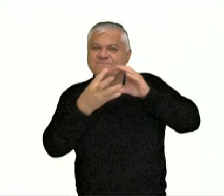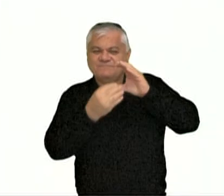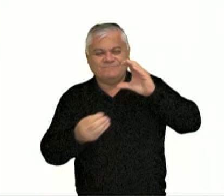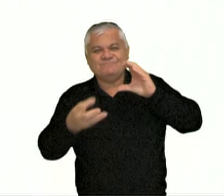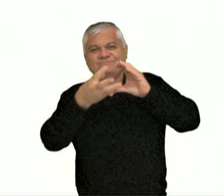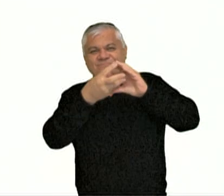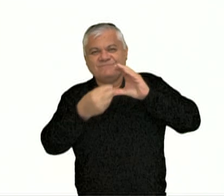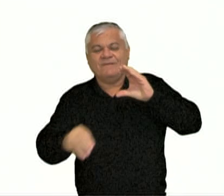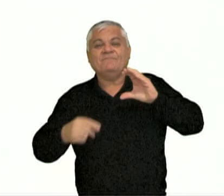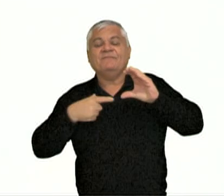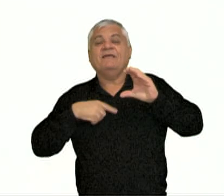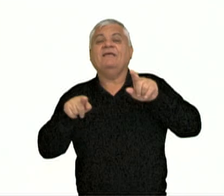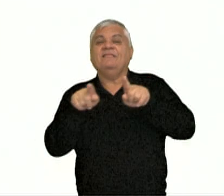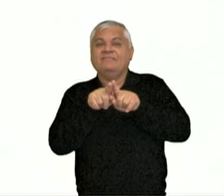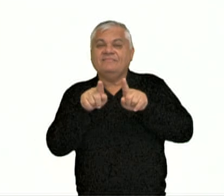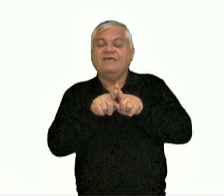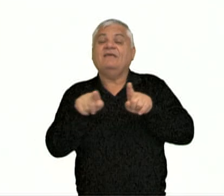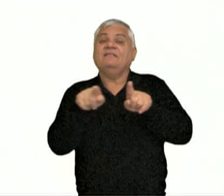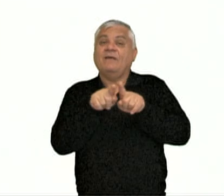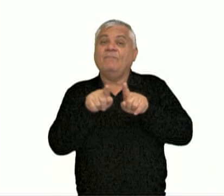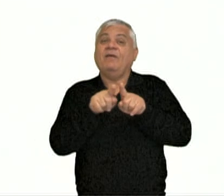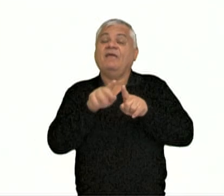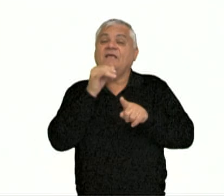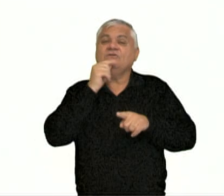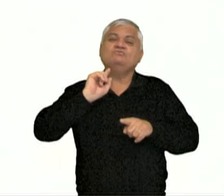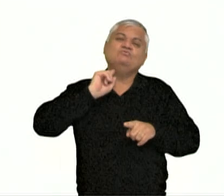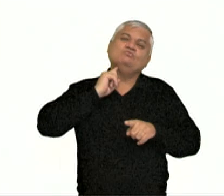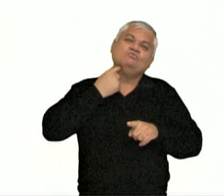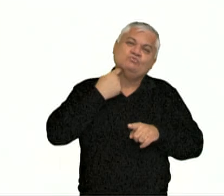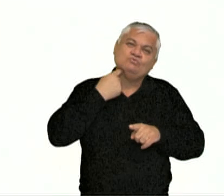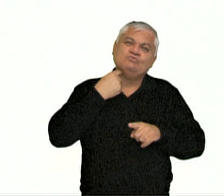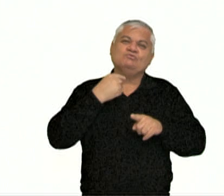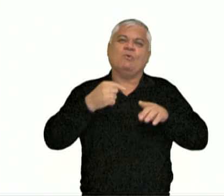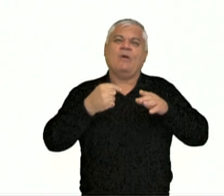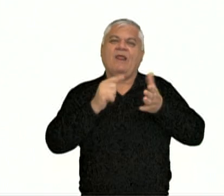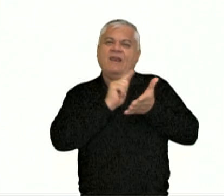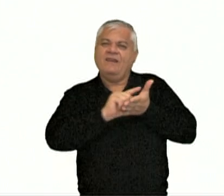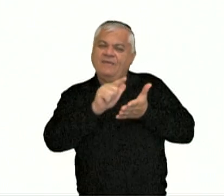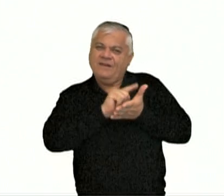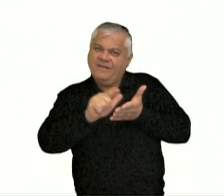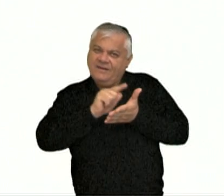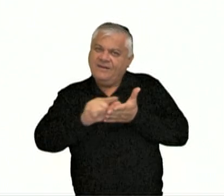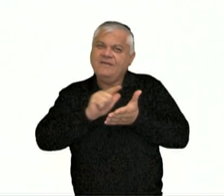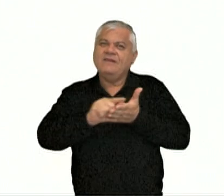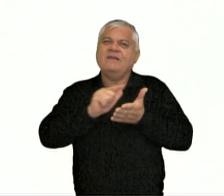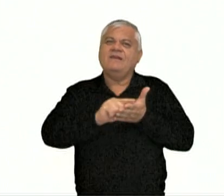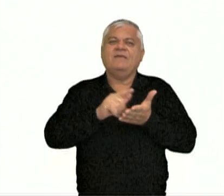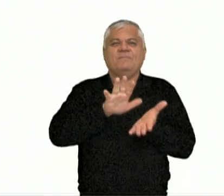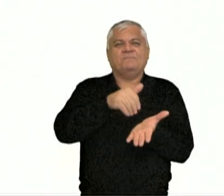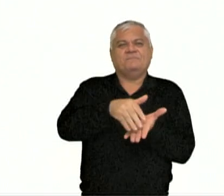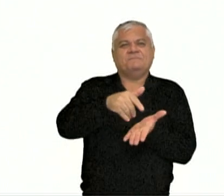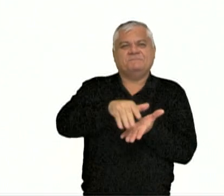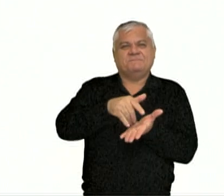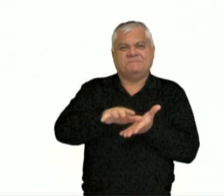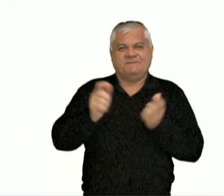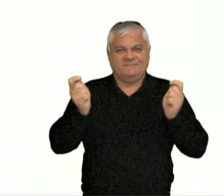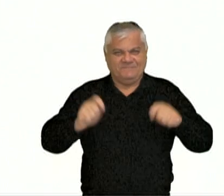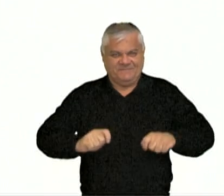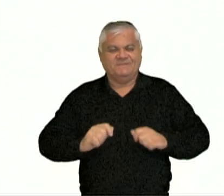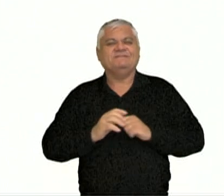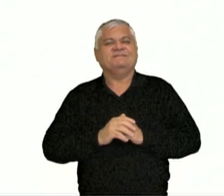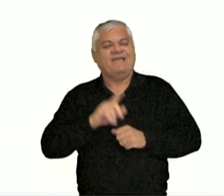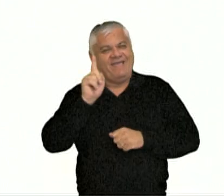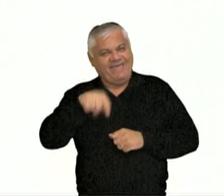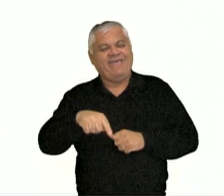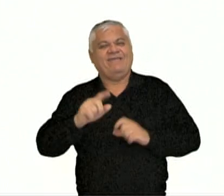e ela retém substâncias tóxicas que estavam no sangue para que elas possam ser eliminadas, tá? Por